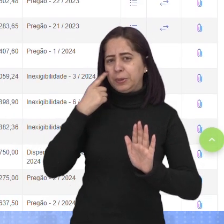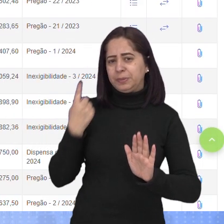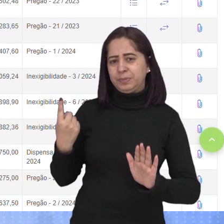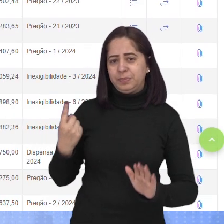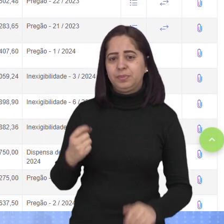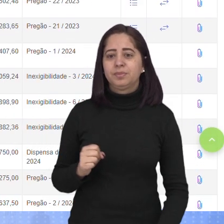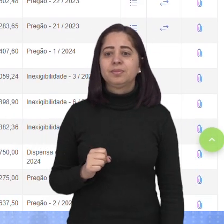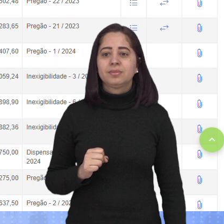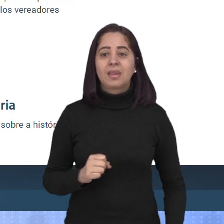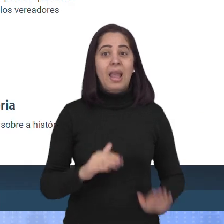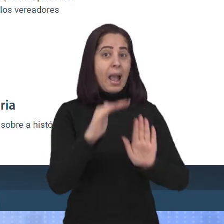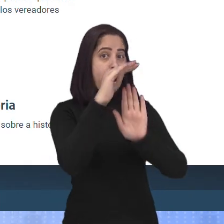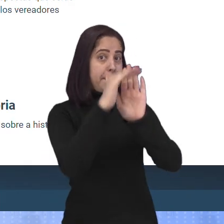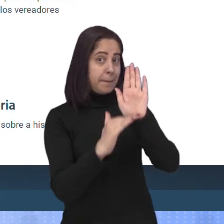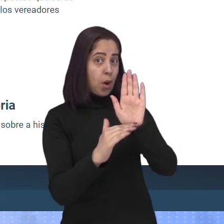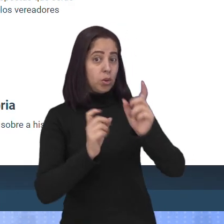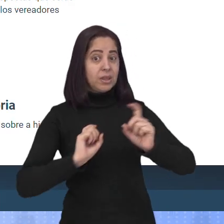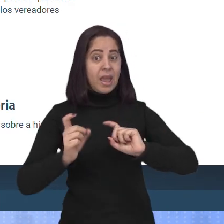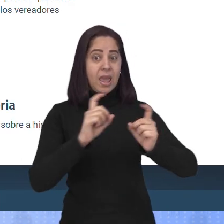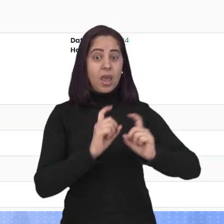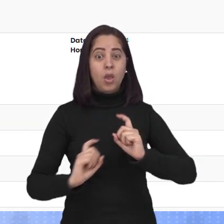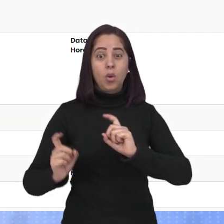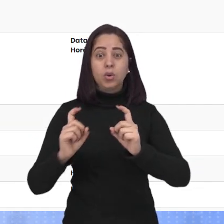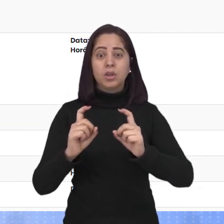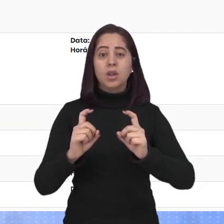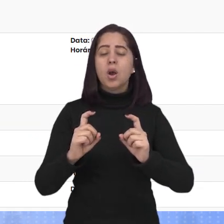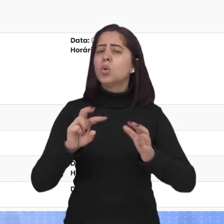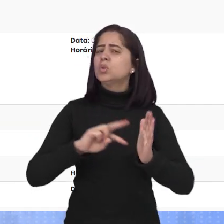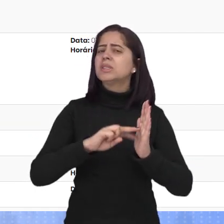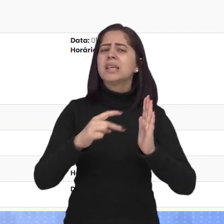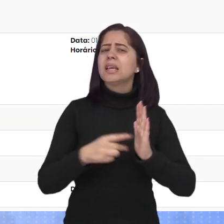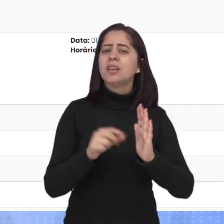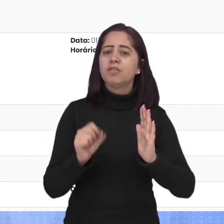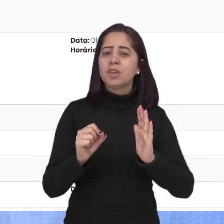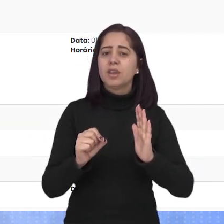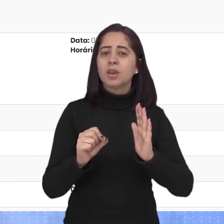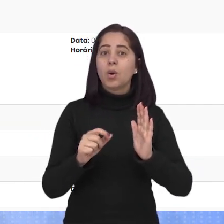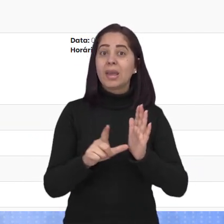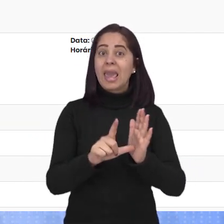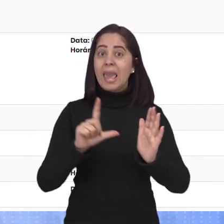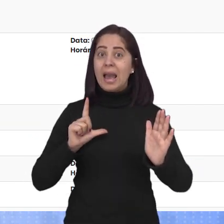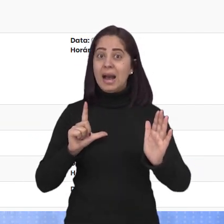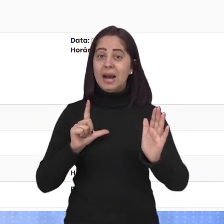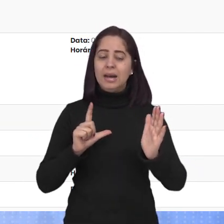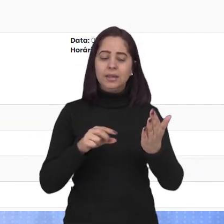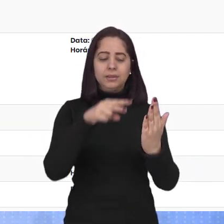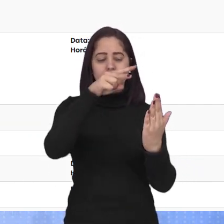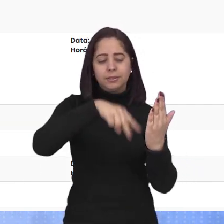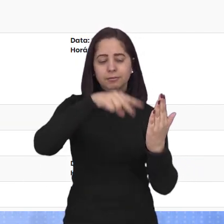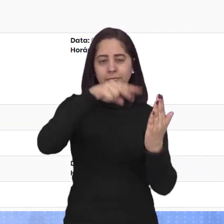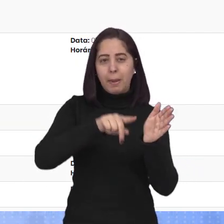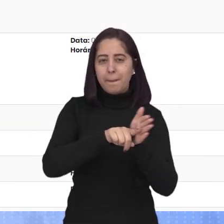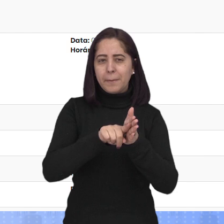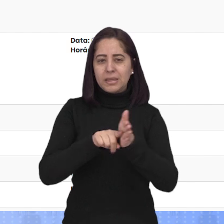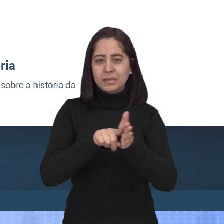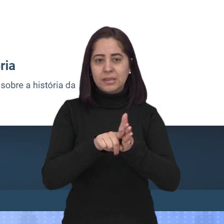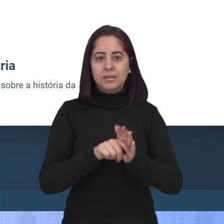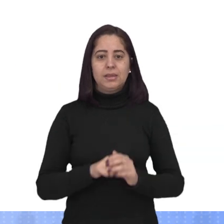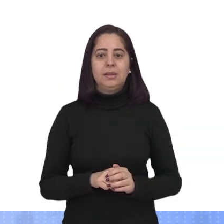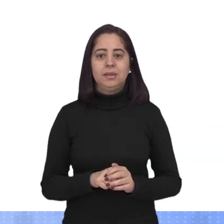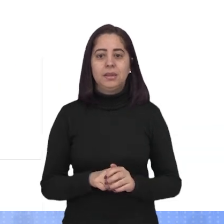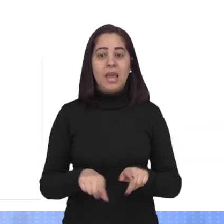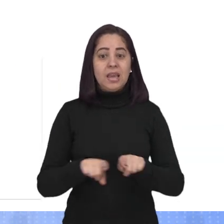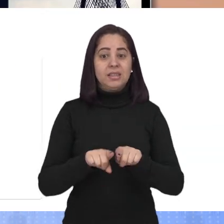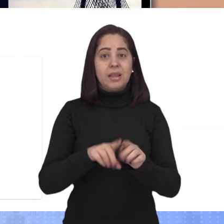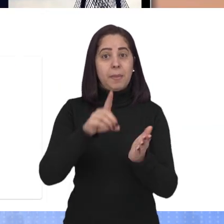do Legislativo, Pauta das Sessões, que, como o nome indica, permite a consulta das pautas de cada sessão,